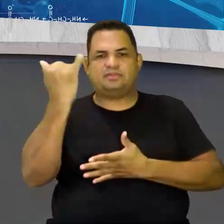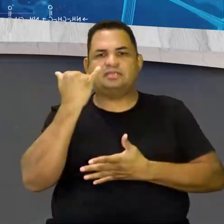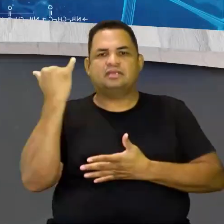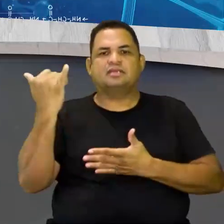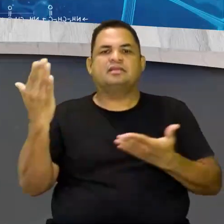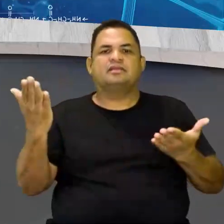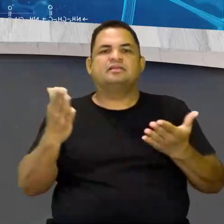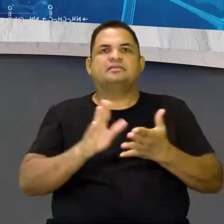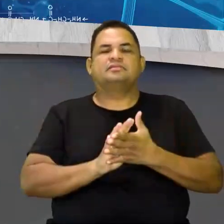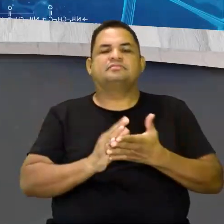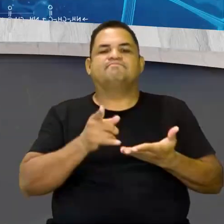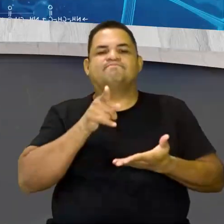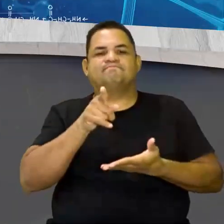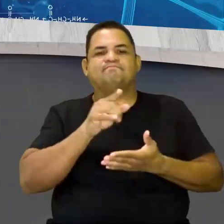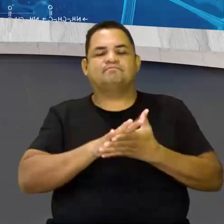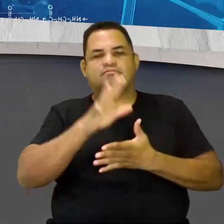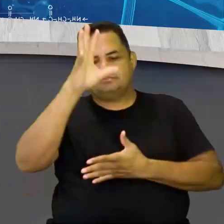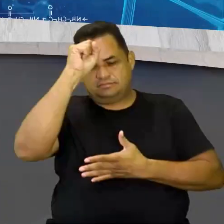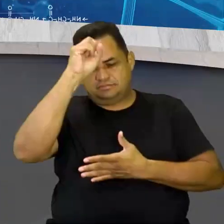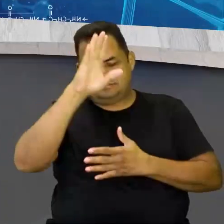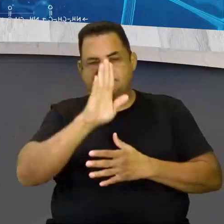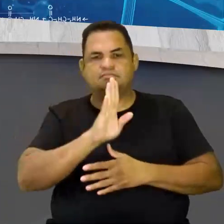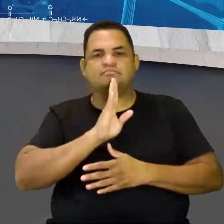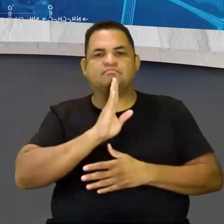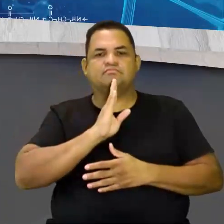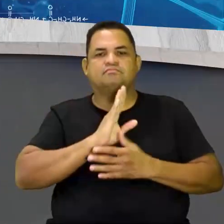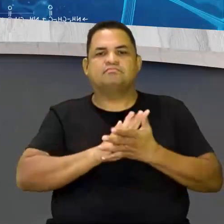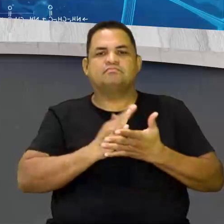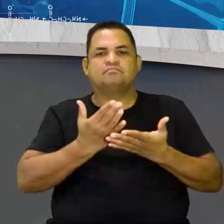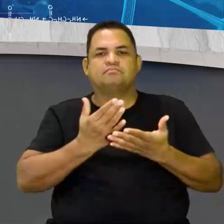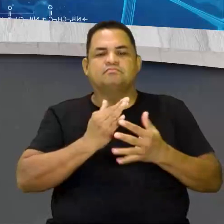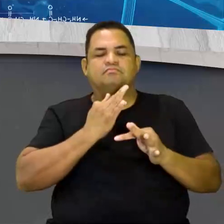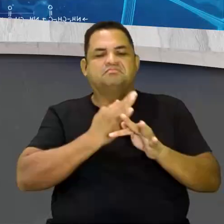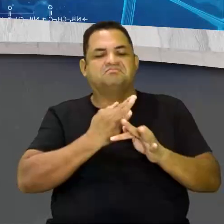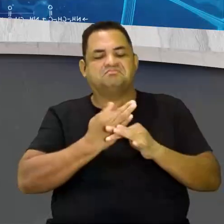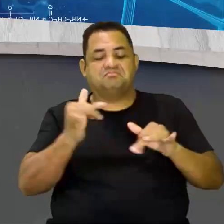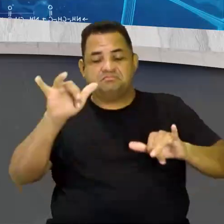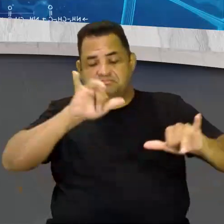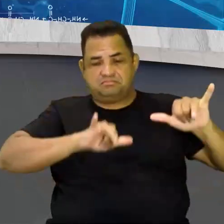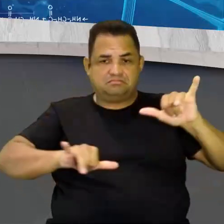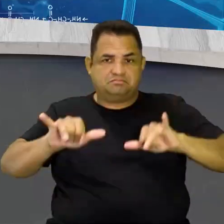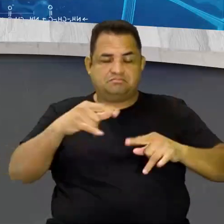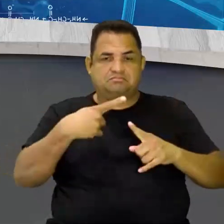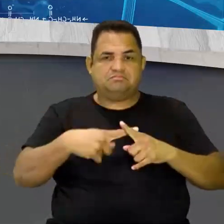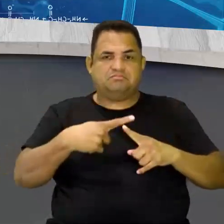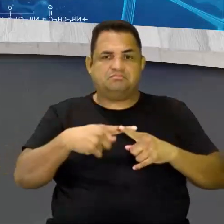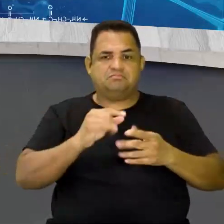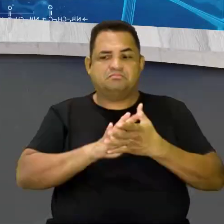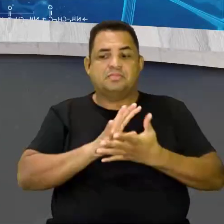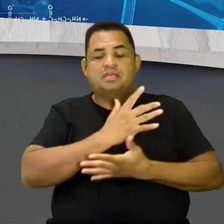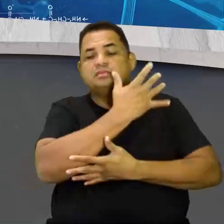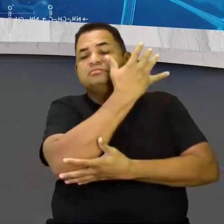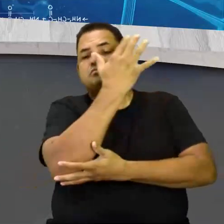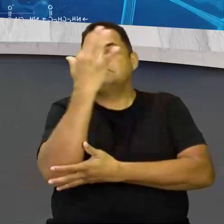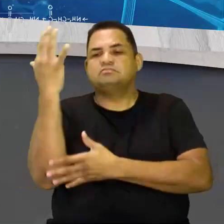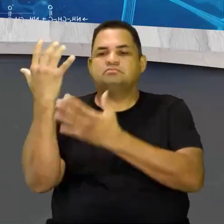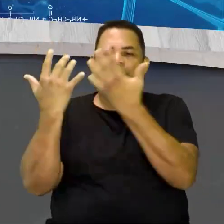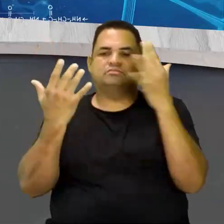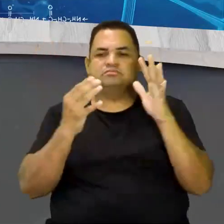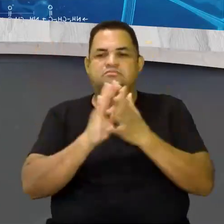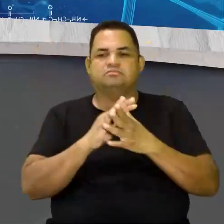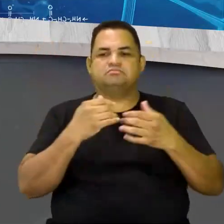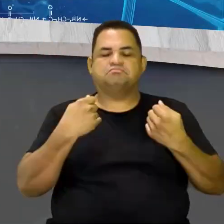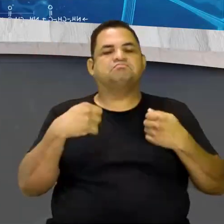importante você aprender os conhecimentos de física, de química, né? Porque a natureza exige